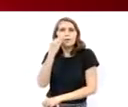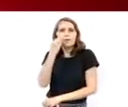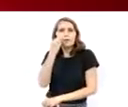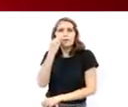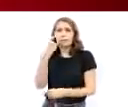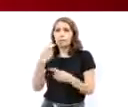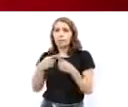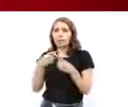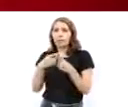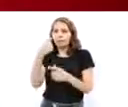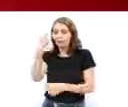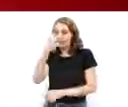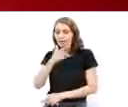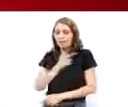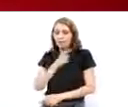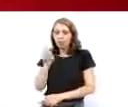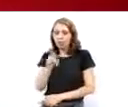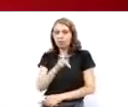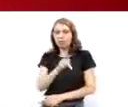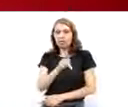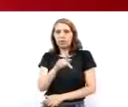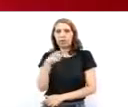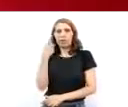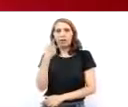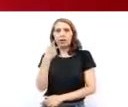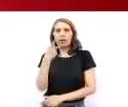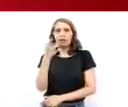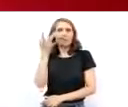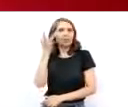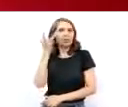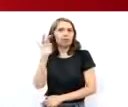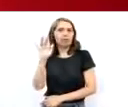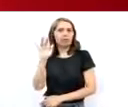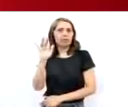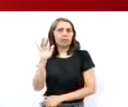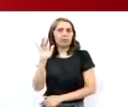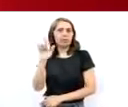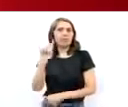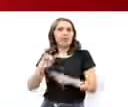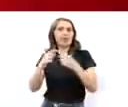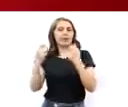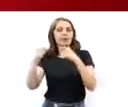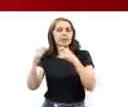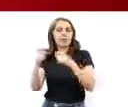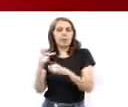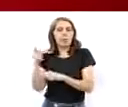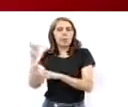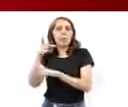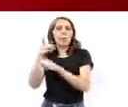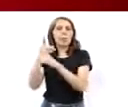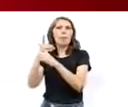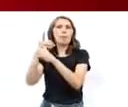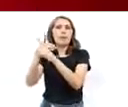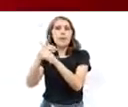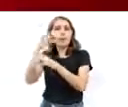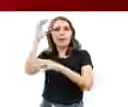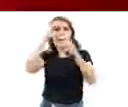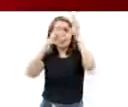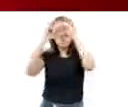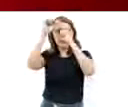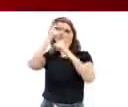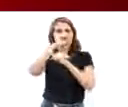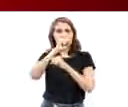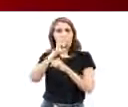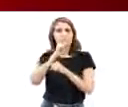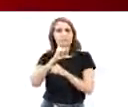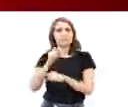É feio ele não saber e não buscar aprender. E é essa a nossa prática. Buscar sempre.